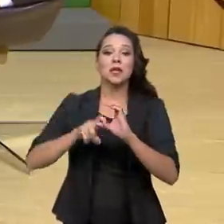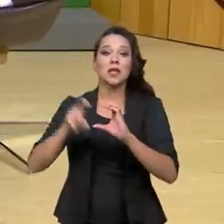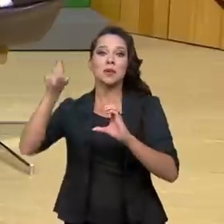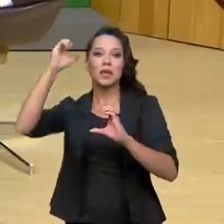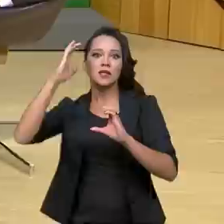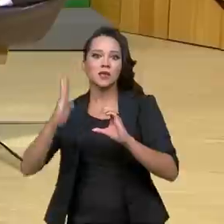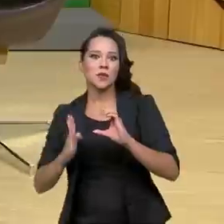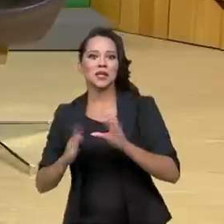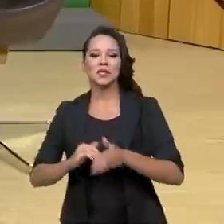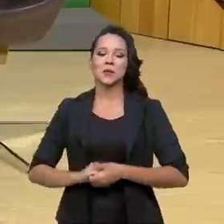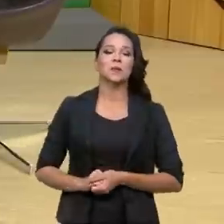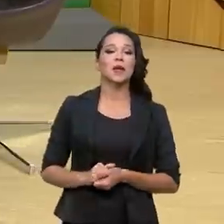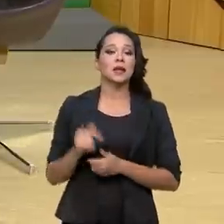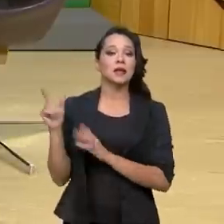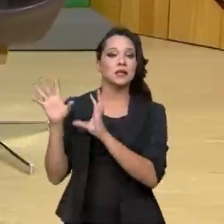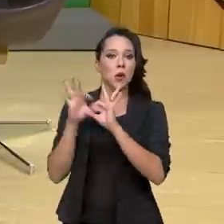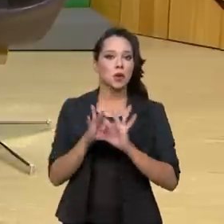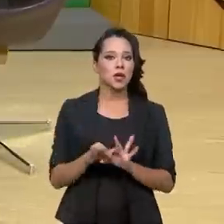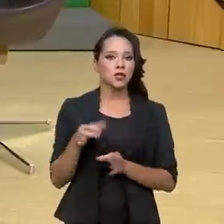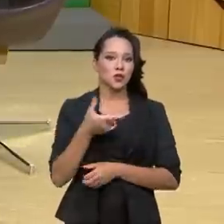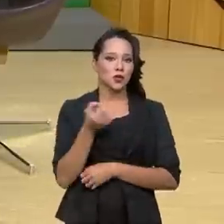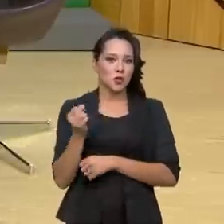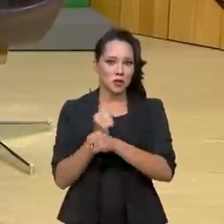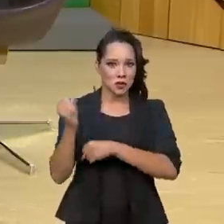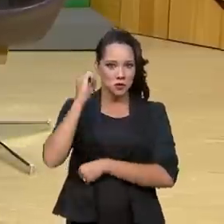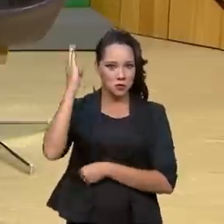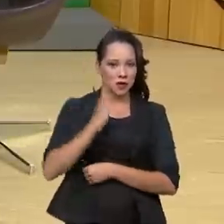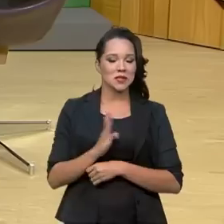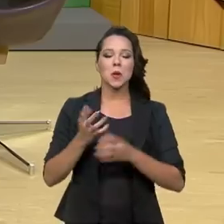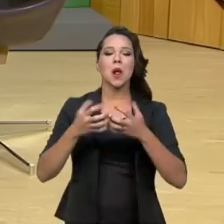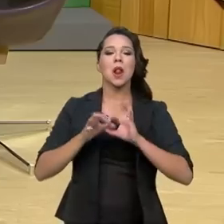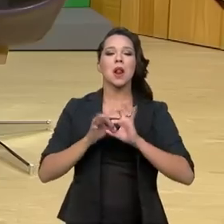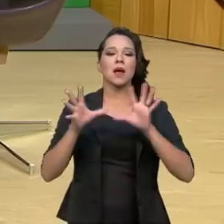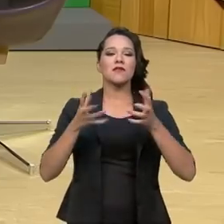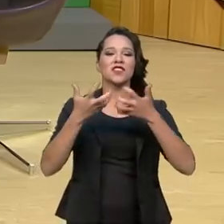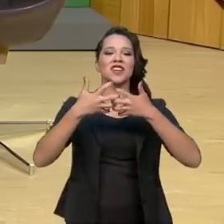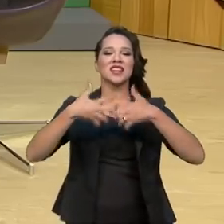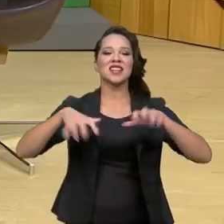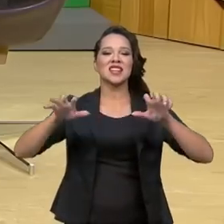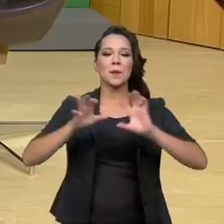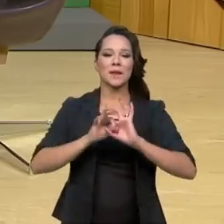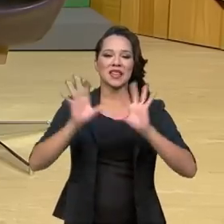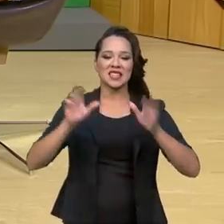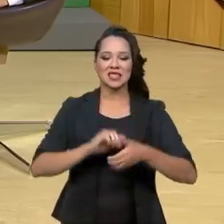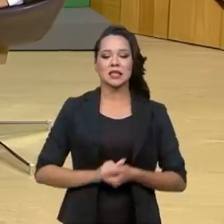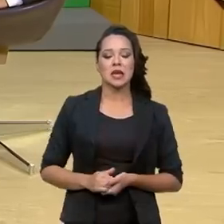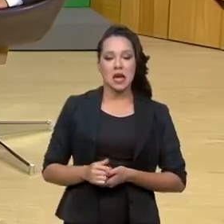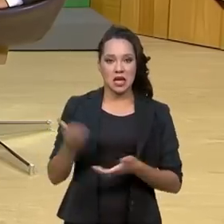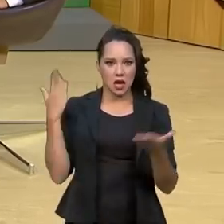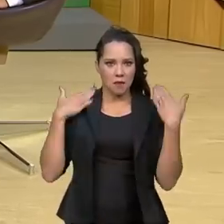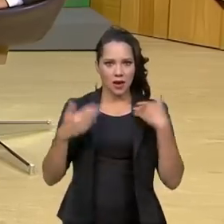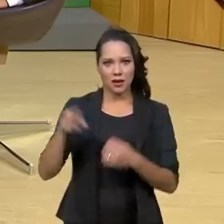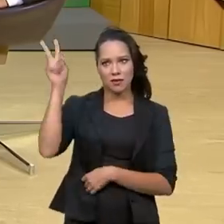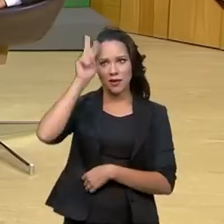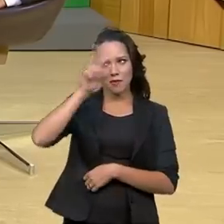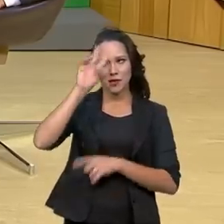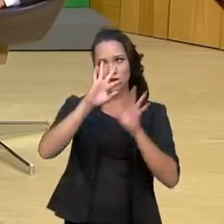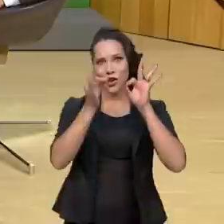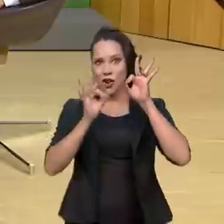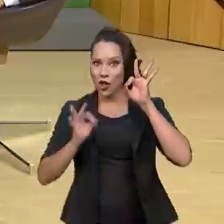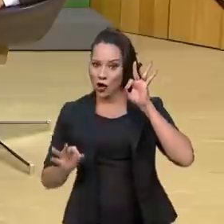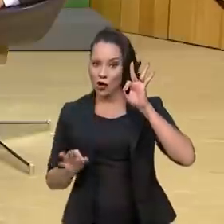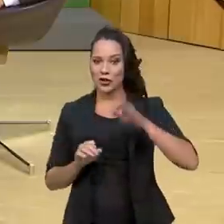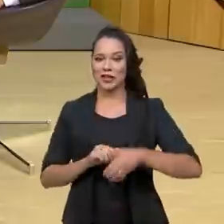independência do país, nesse contexto de 200 anos de Brasil independente. E a Marinha, a gente sabe, tem uma história longa, né, Almirante? Sim.